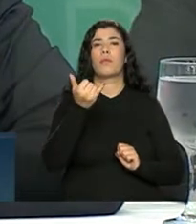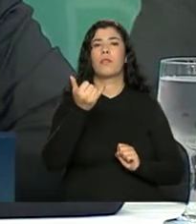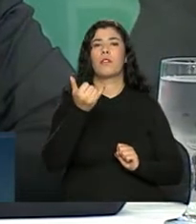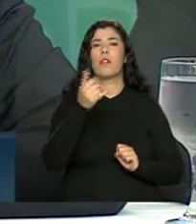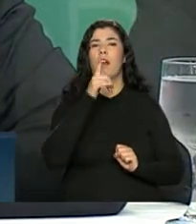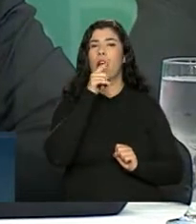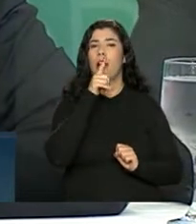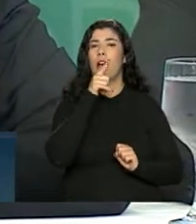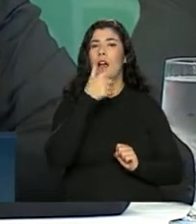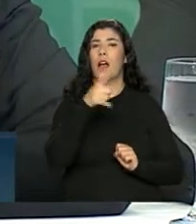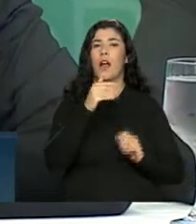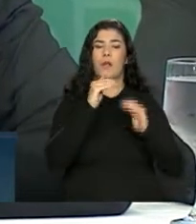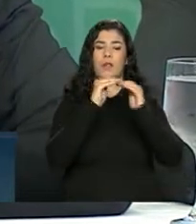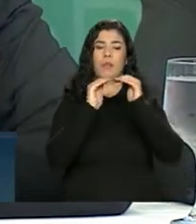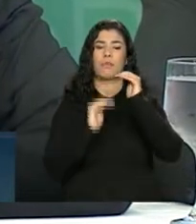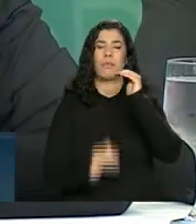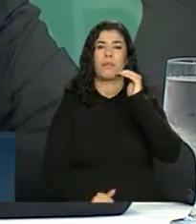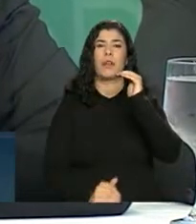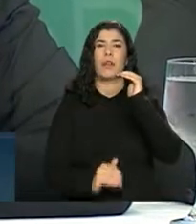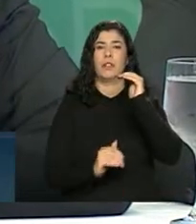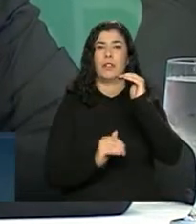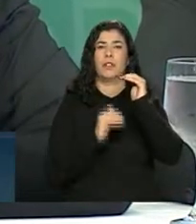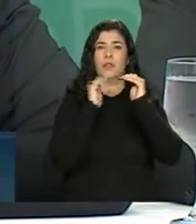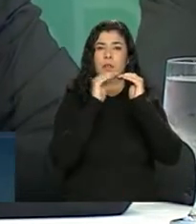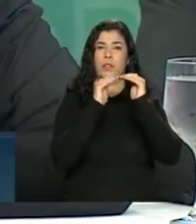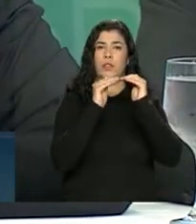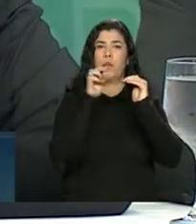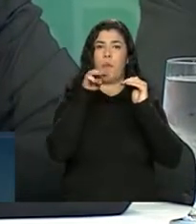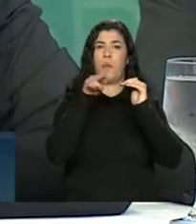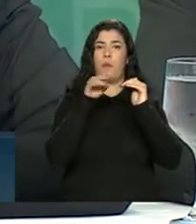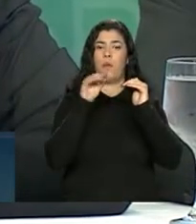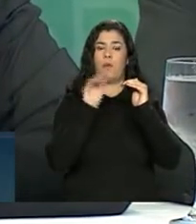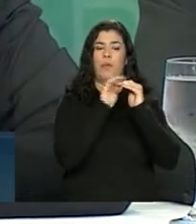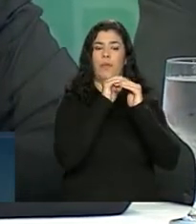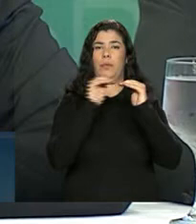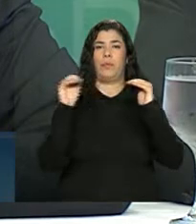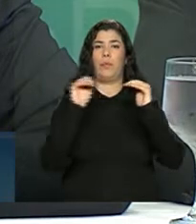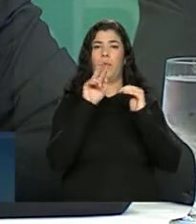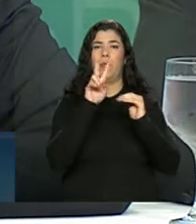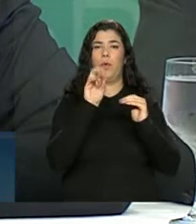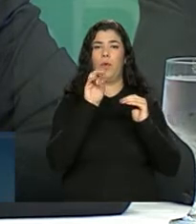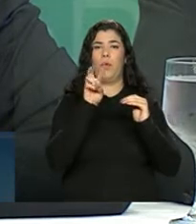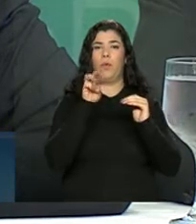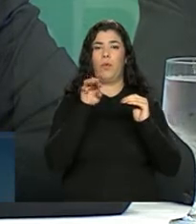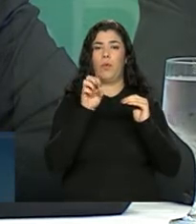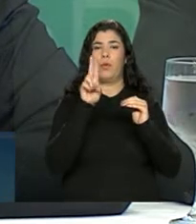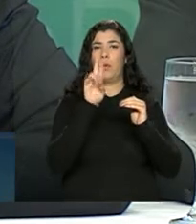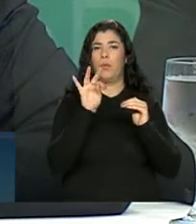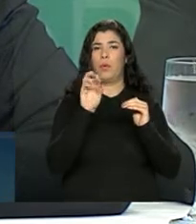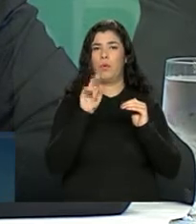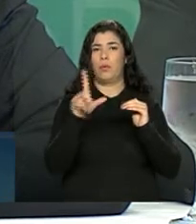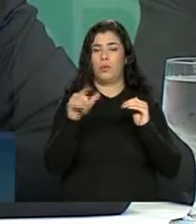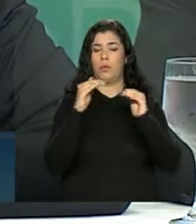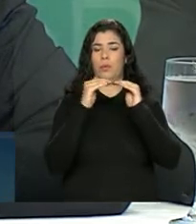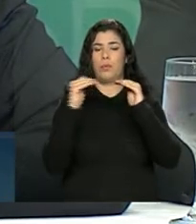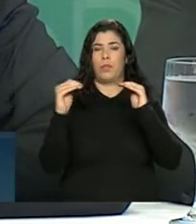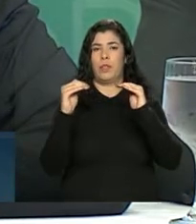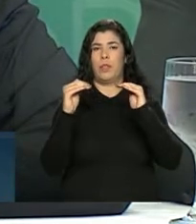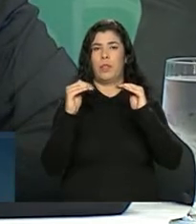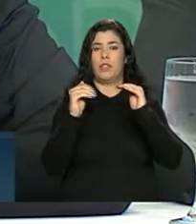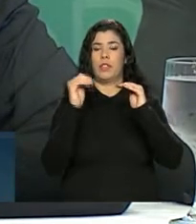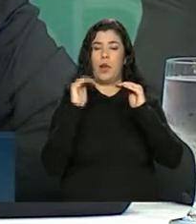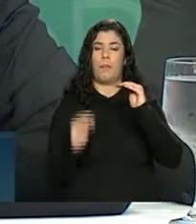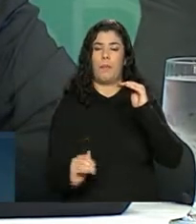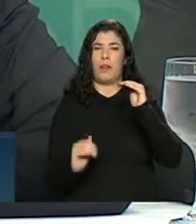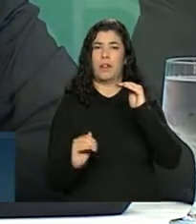abaixo do reservatório tá baixo do volume útil se utilizar os outros dois indicadores Você